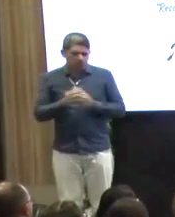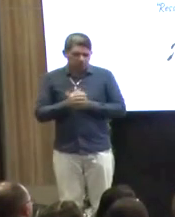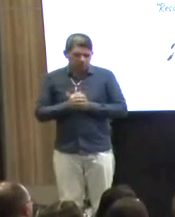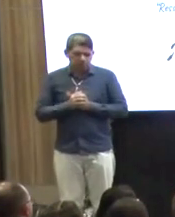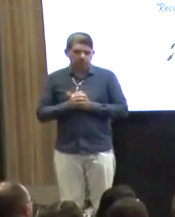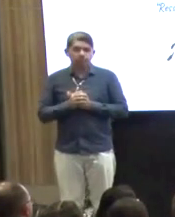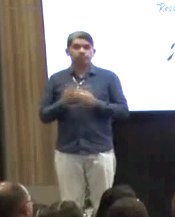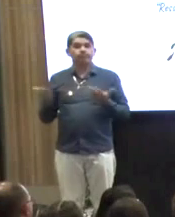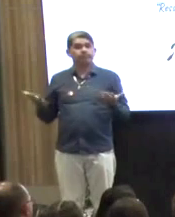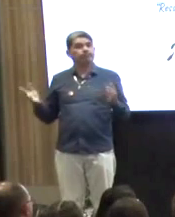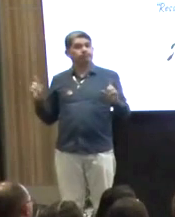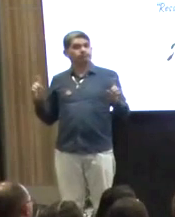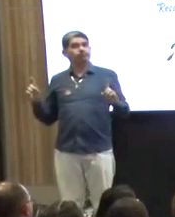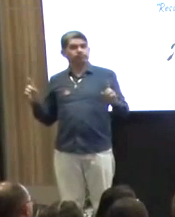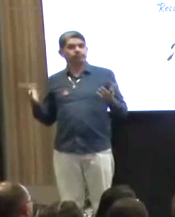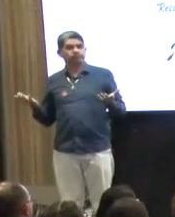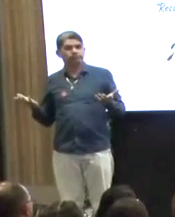que lado eles se beijaram?